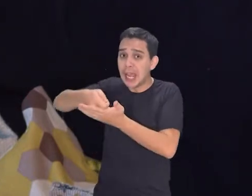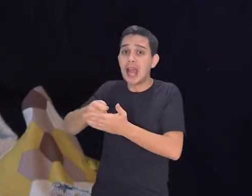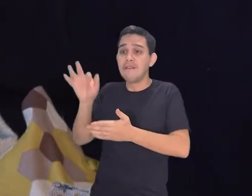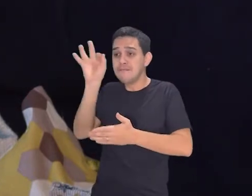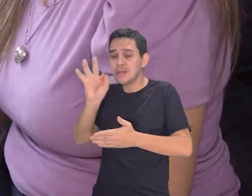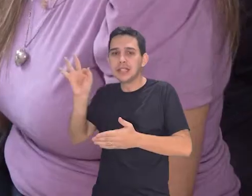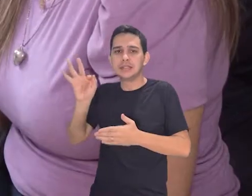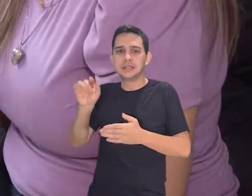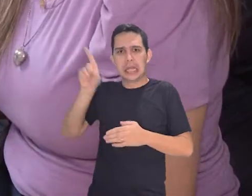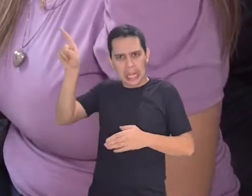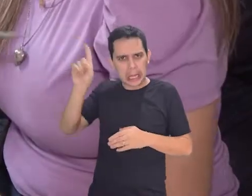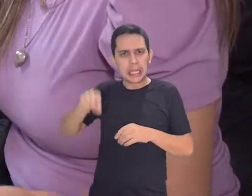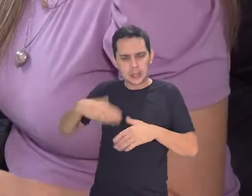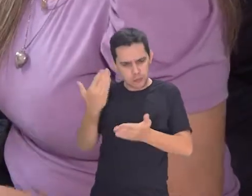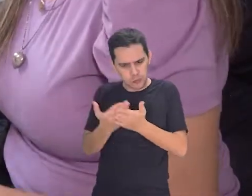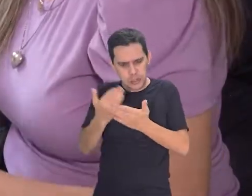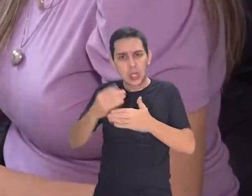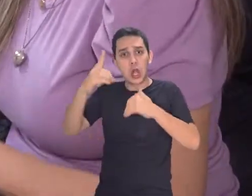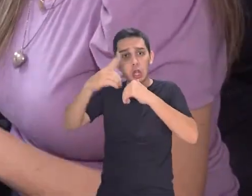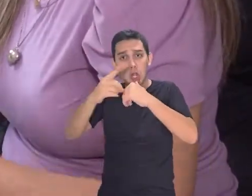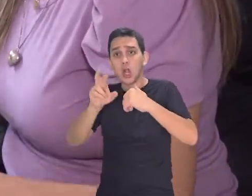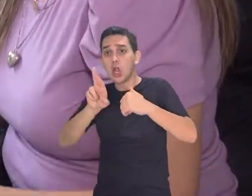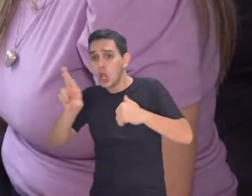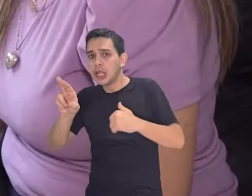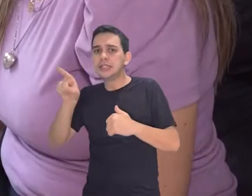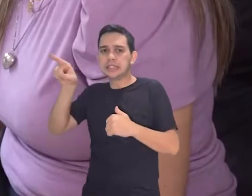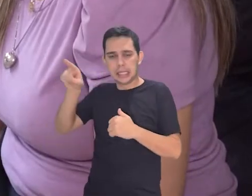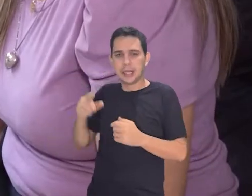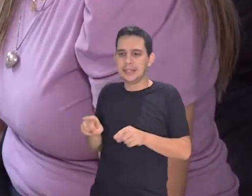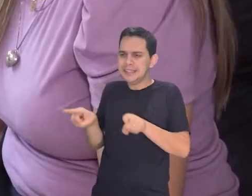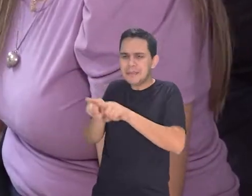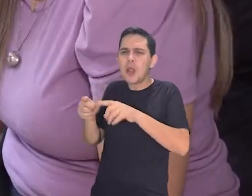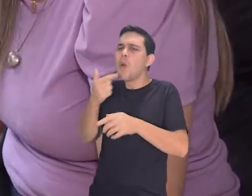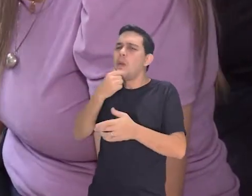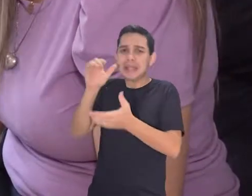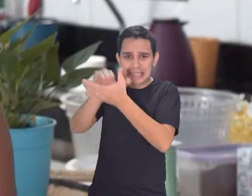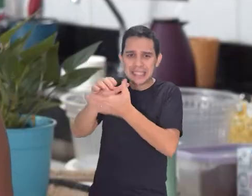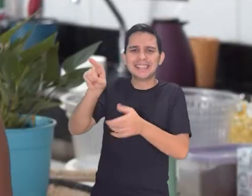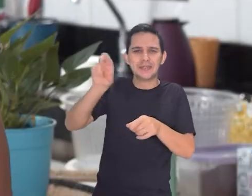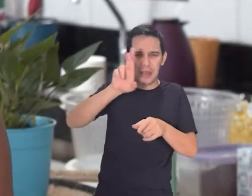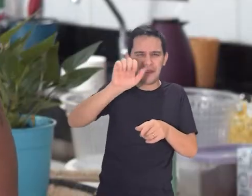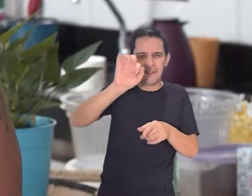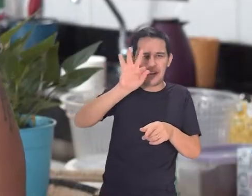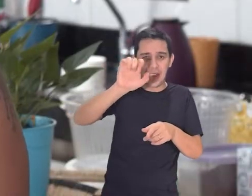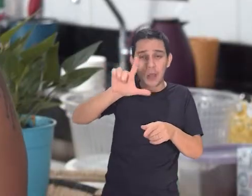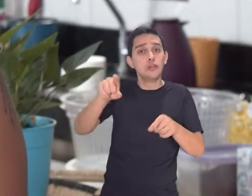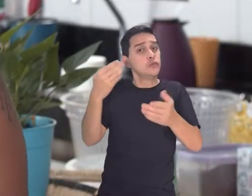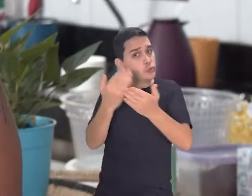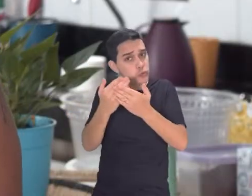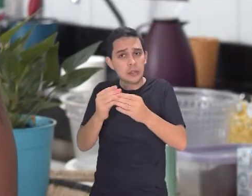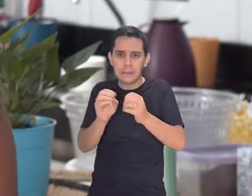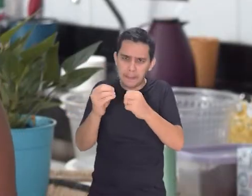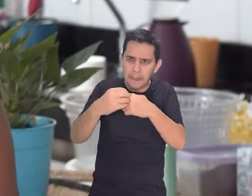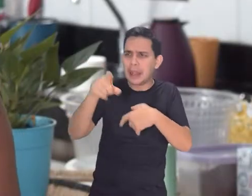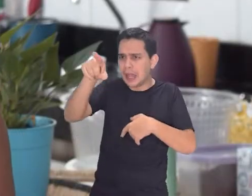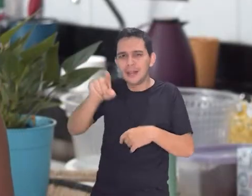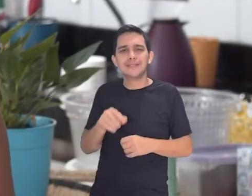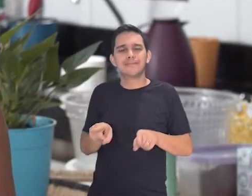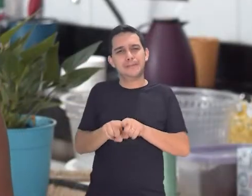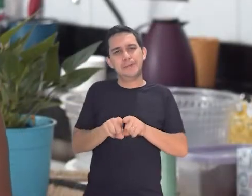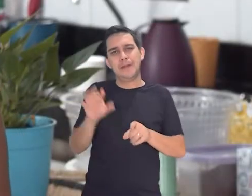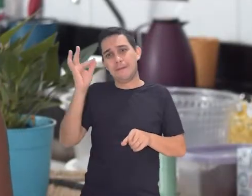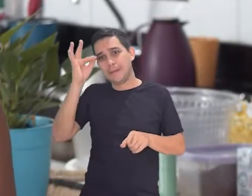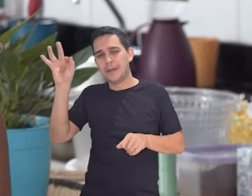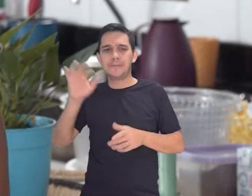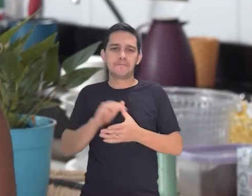de Goiás, mesma instituição onde Rafael faz curso de graduação. Eu ajudo ele, ele me ajuda, então a gente não